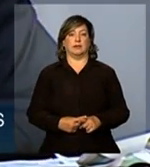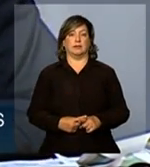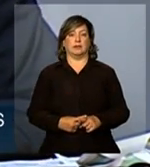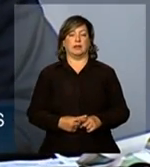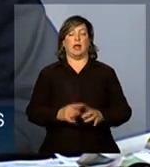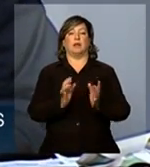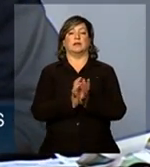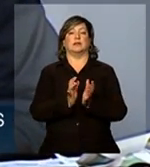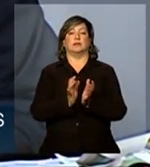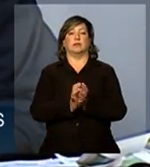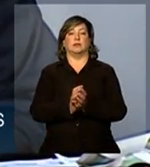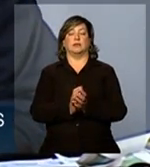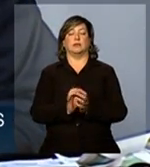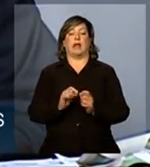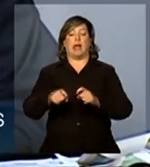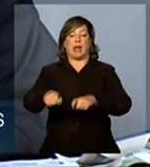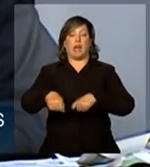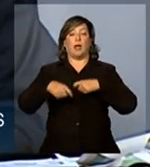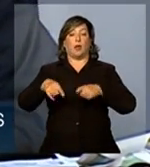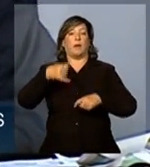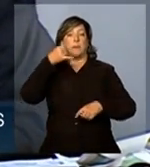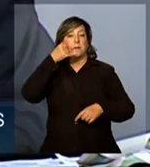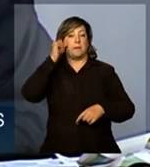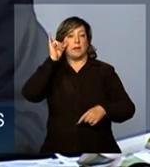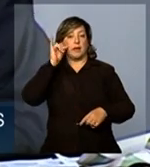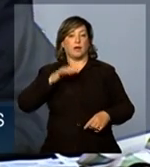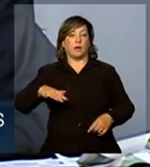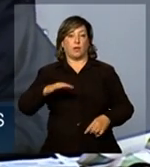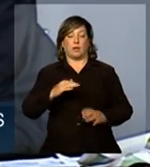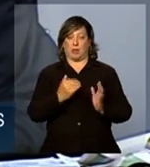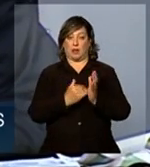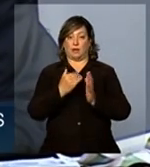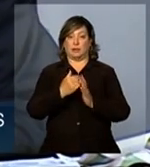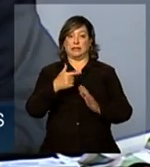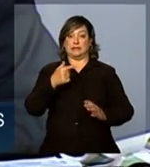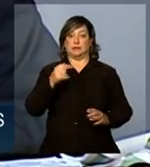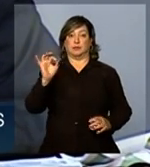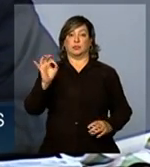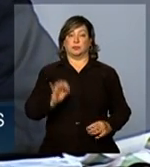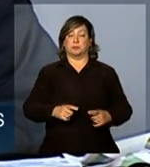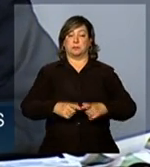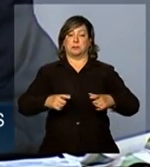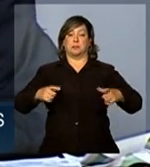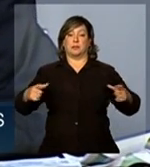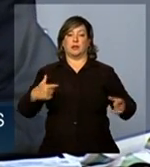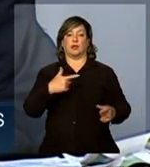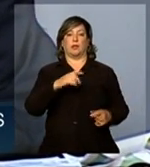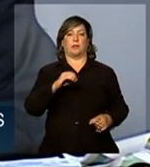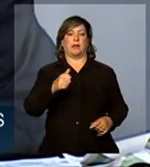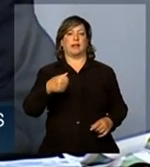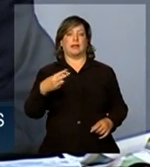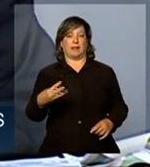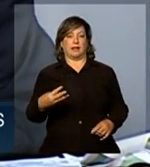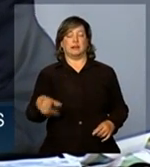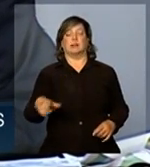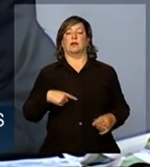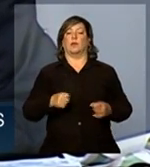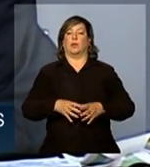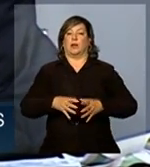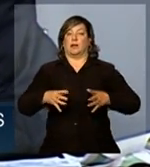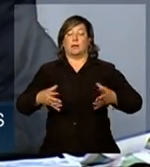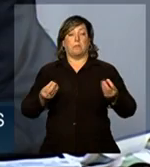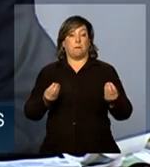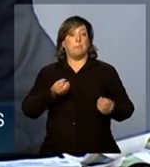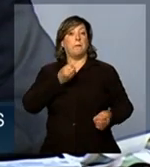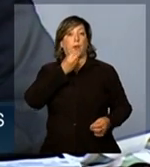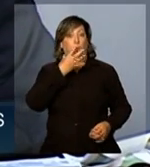ao setor agropecuário, que cresceu 7% em 2013, portanto, um crescimento muito